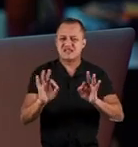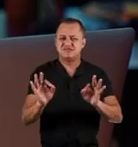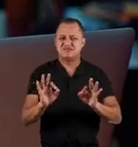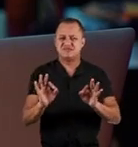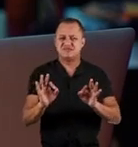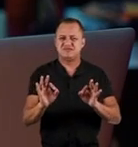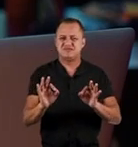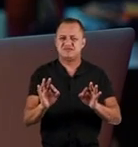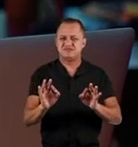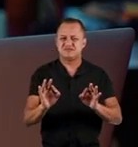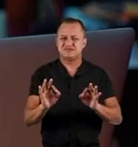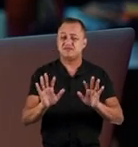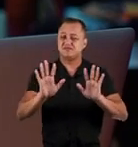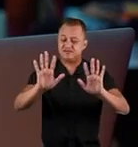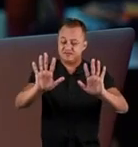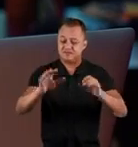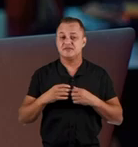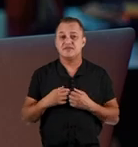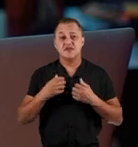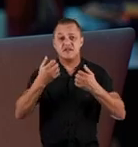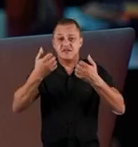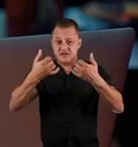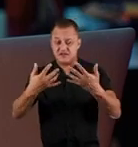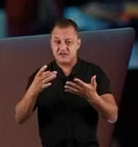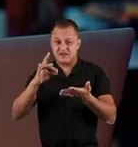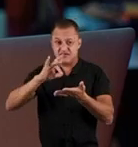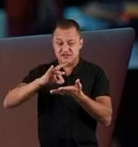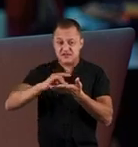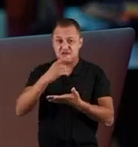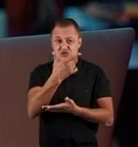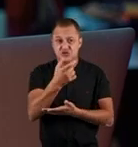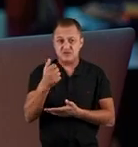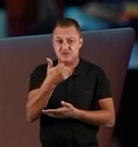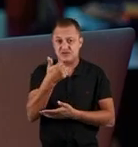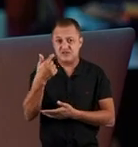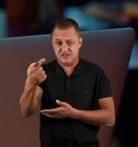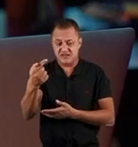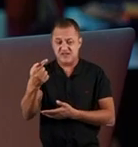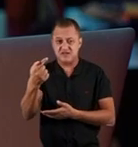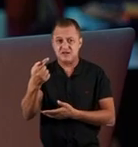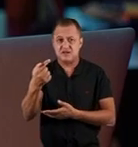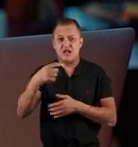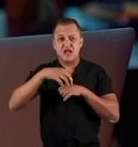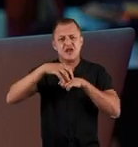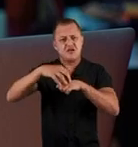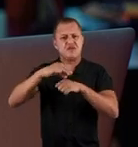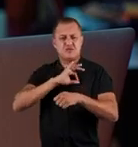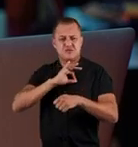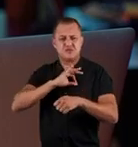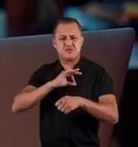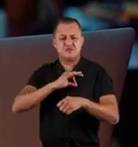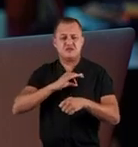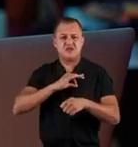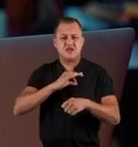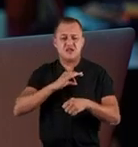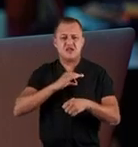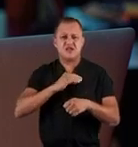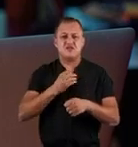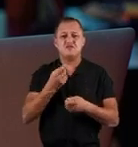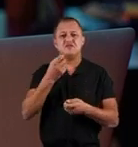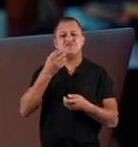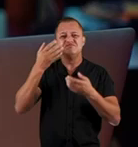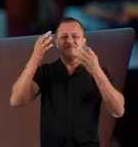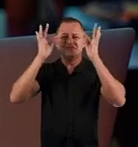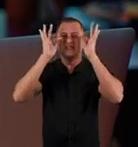processo nenhum a verdade em 2017 sofri uma condução coercitiva para depor como